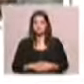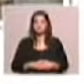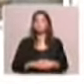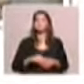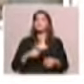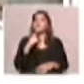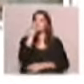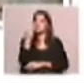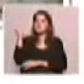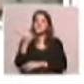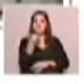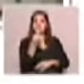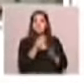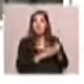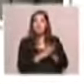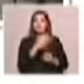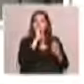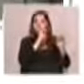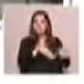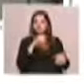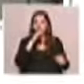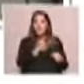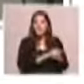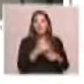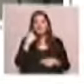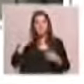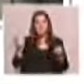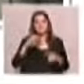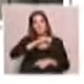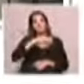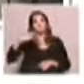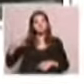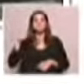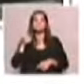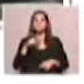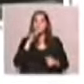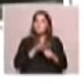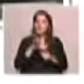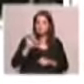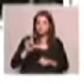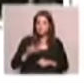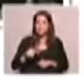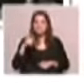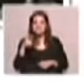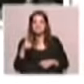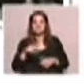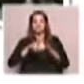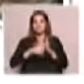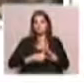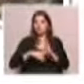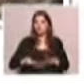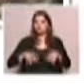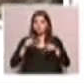Esculturas feitas a partir de lixo retirado do mar estão expostas no Oceanário de Lisboa. O projeto Keep the Oceans Clean, desenvolvido por